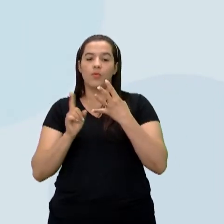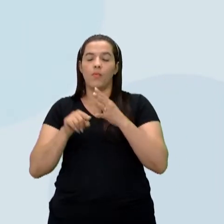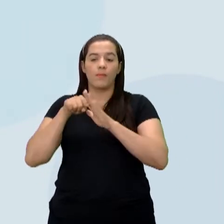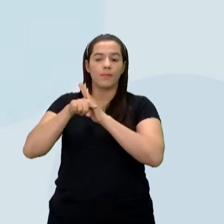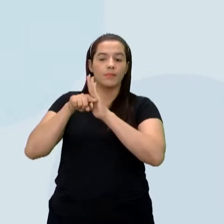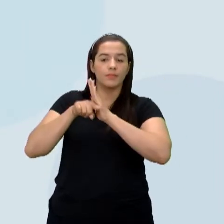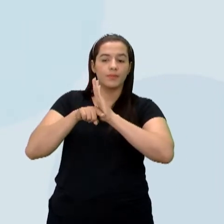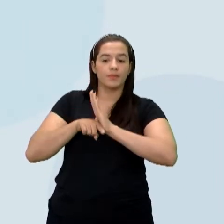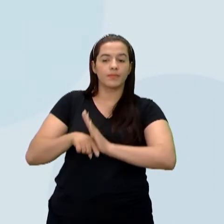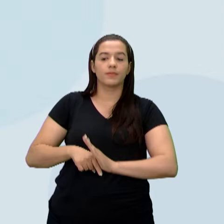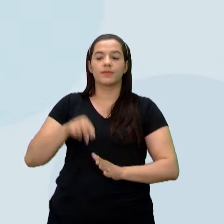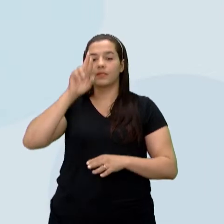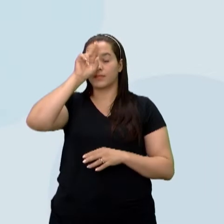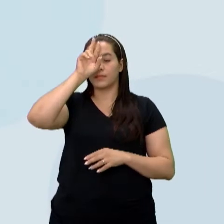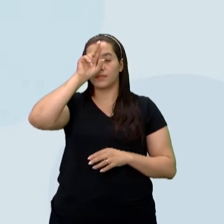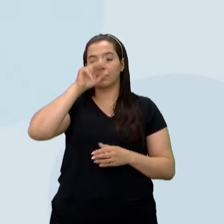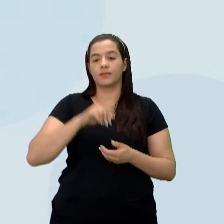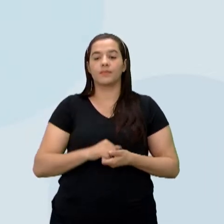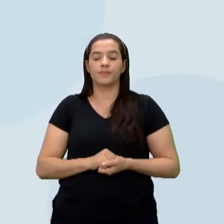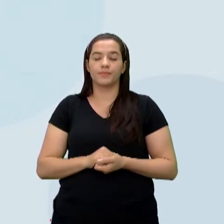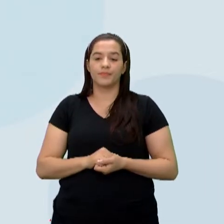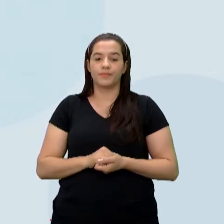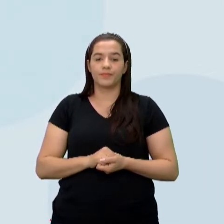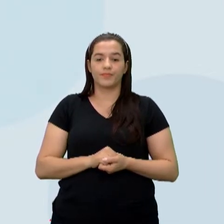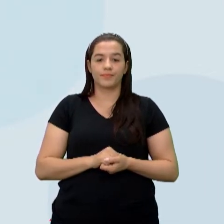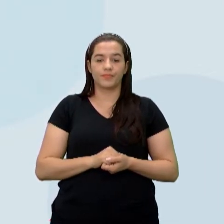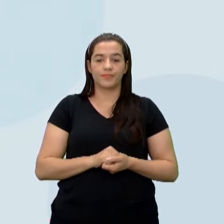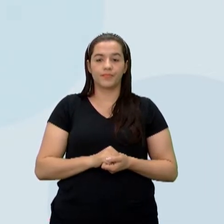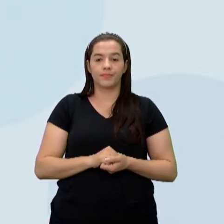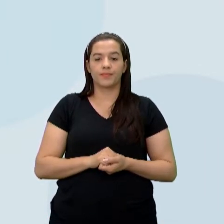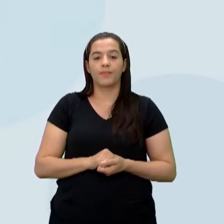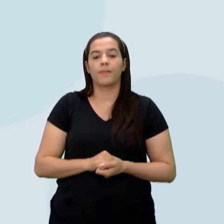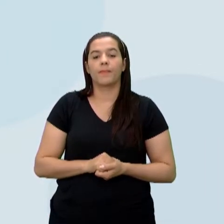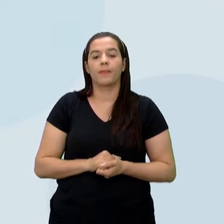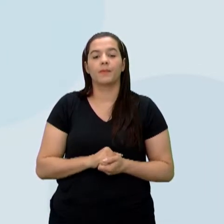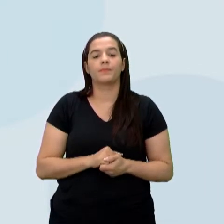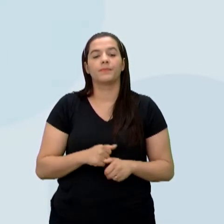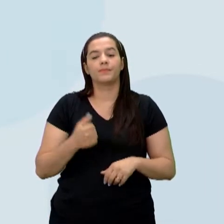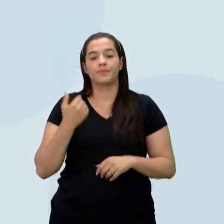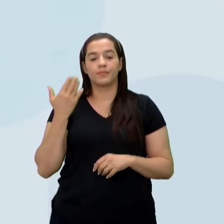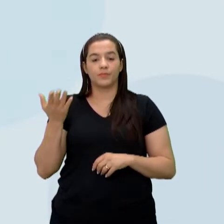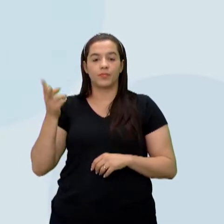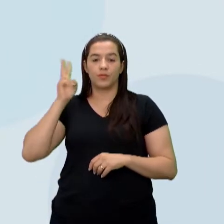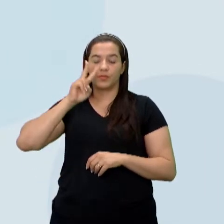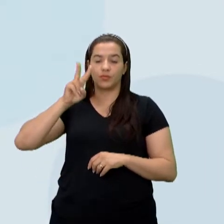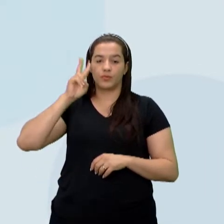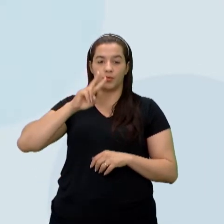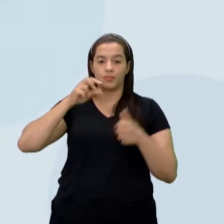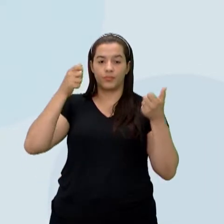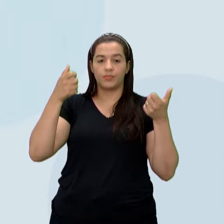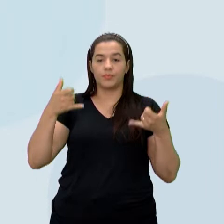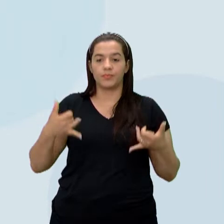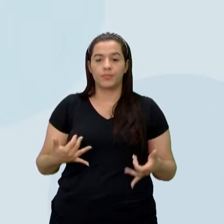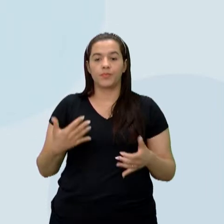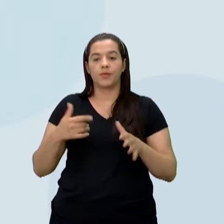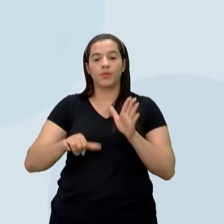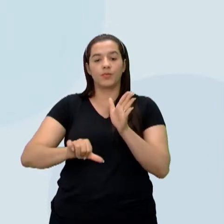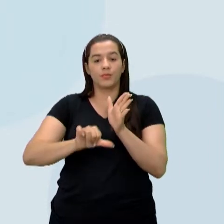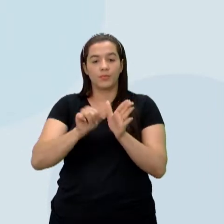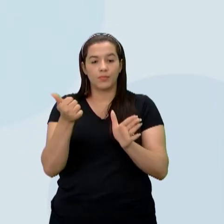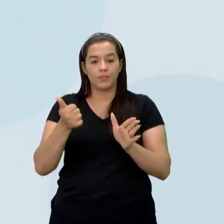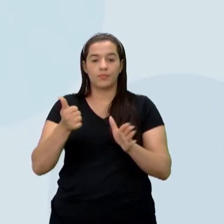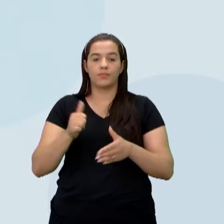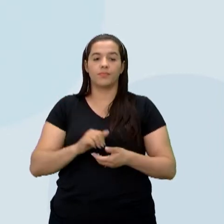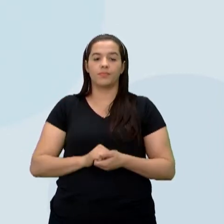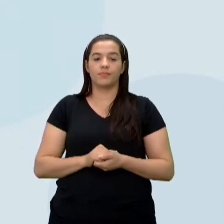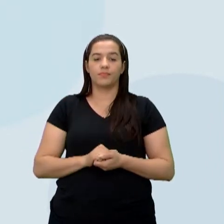insetos. Voltando no texto, Elaine, vamos lá. Olha só, a história do microscópio. Os